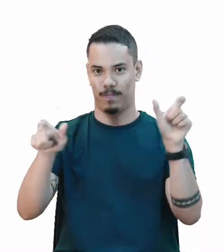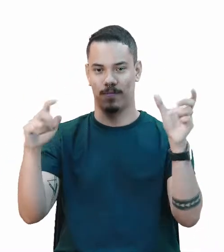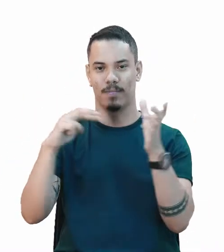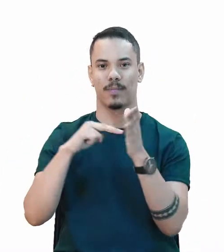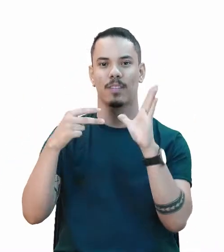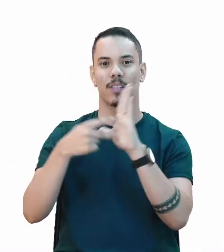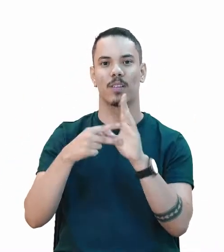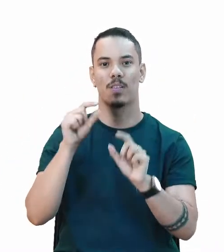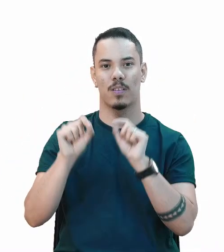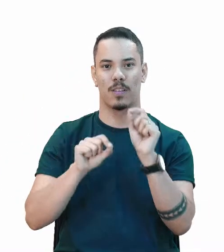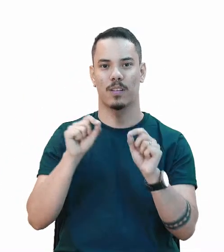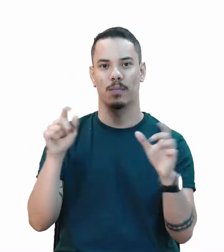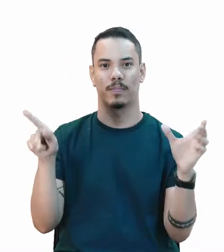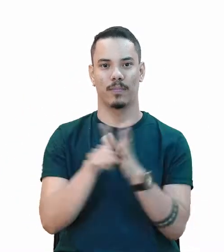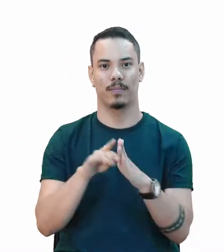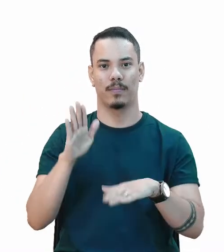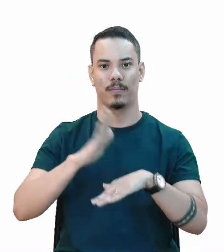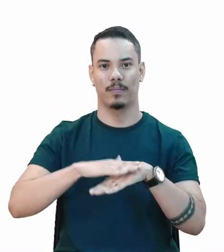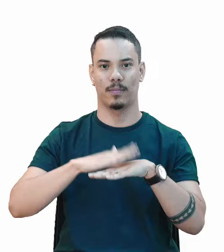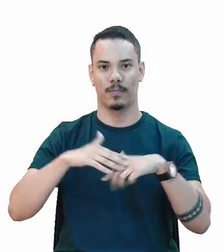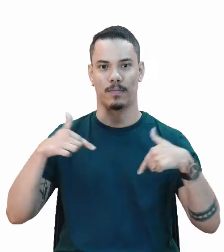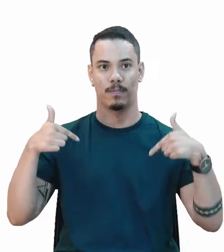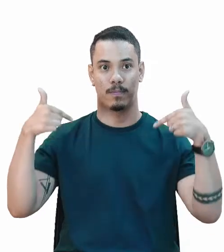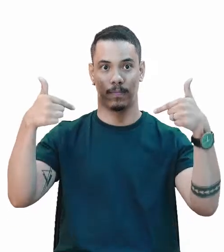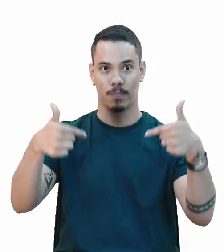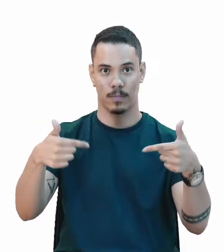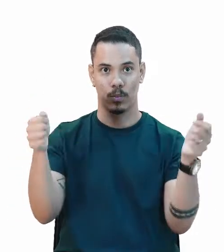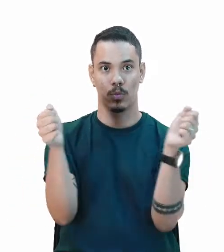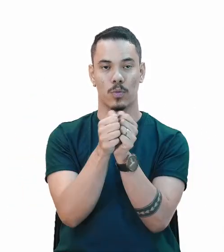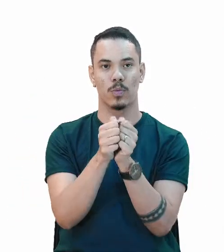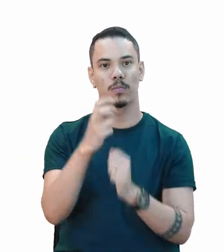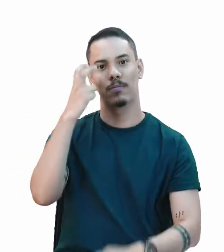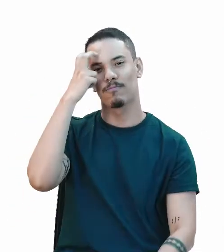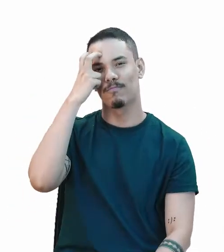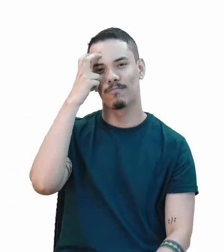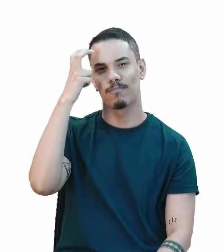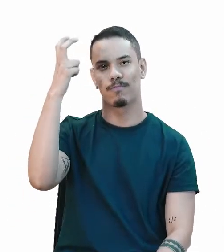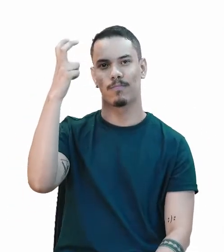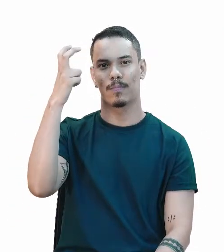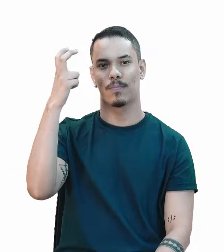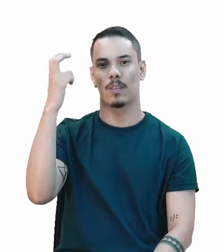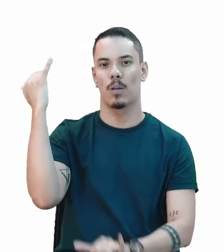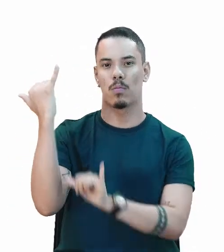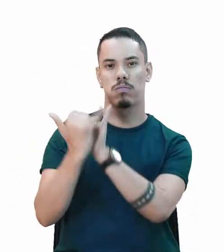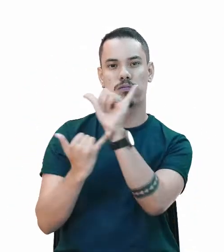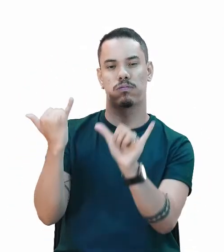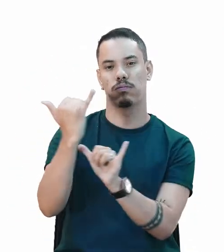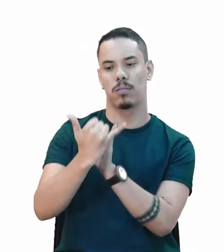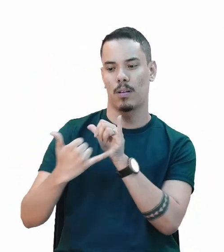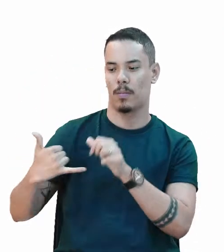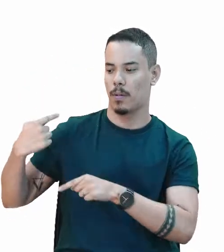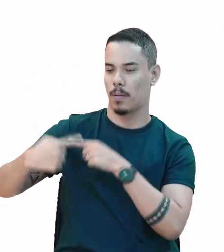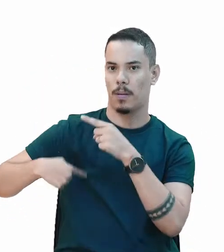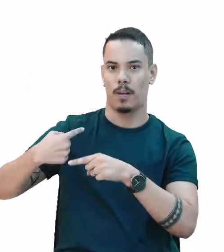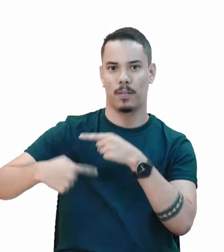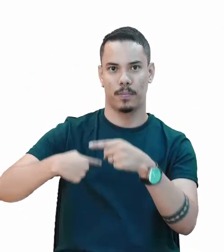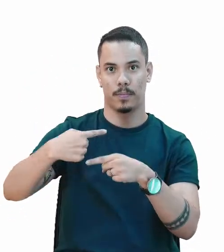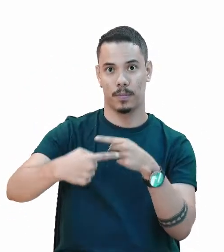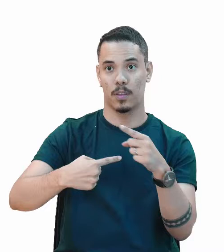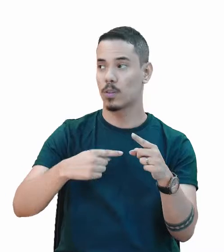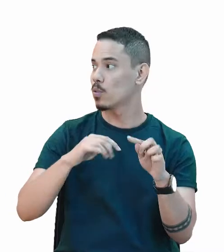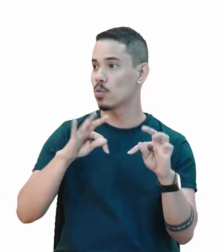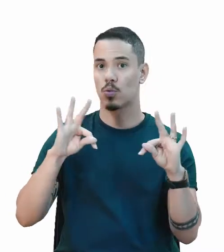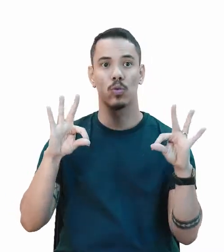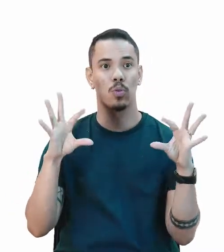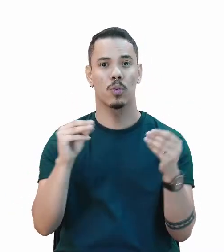numa atividade e uma atividade de uma inteligência que perpassa todas